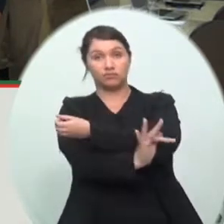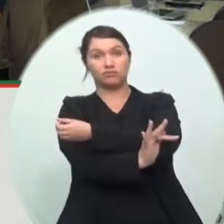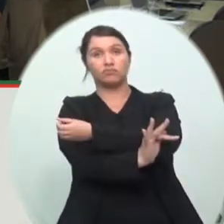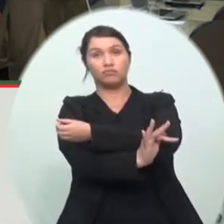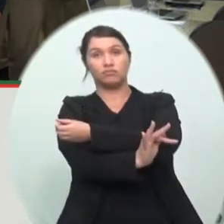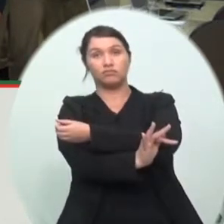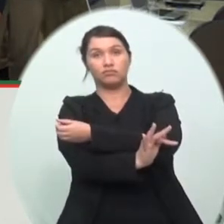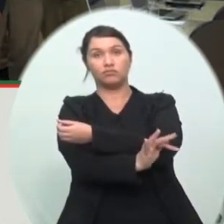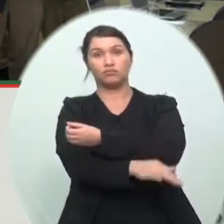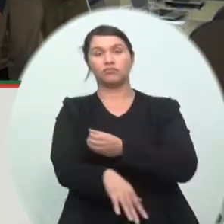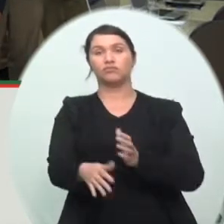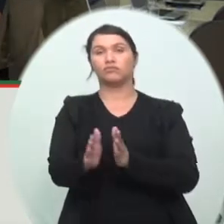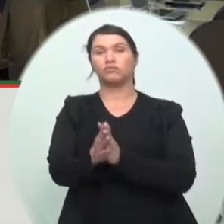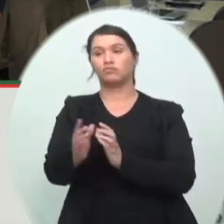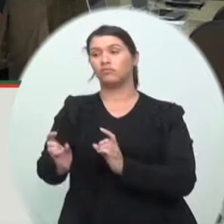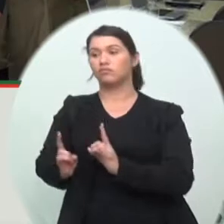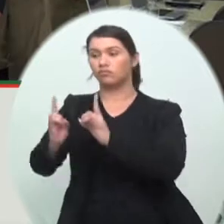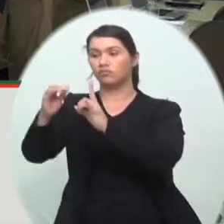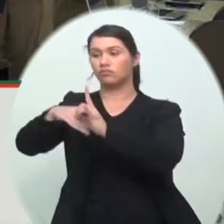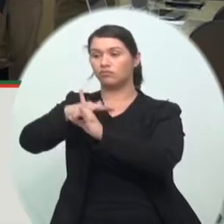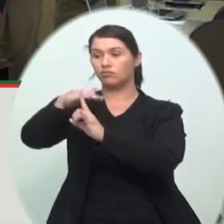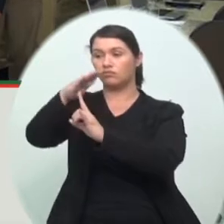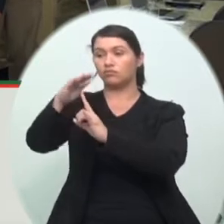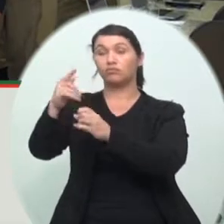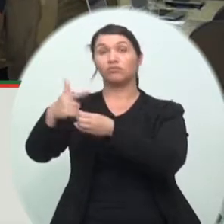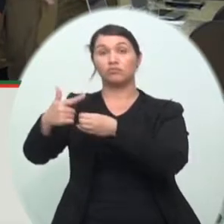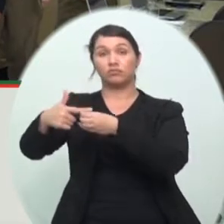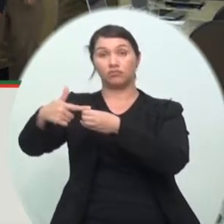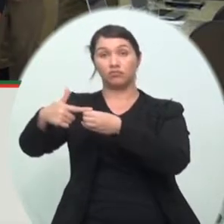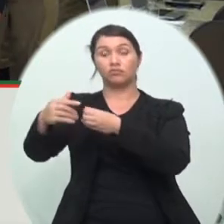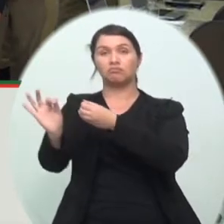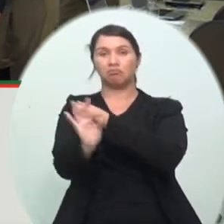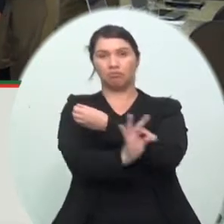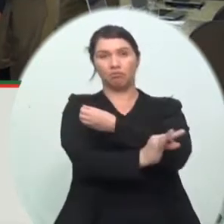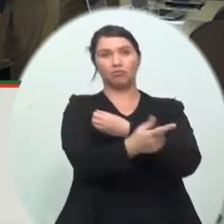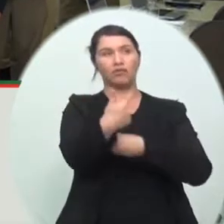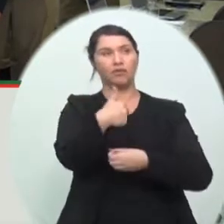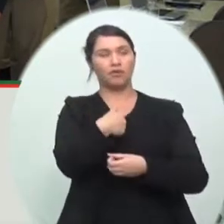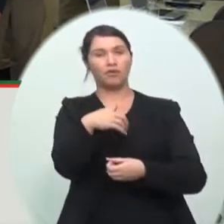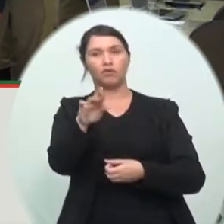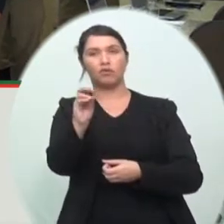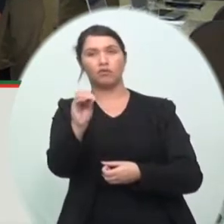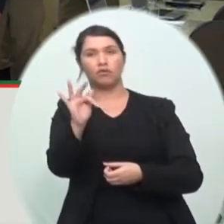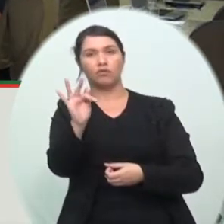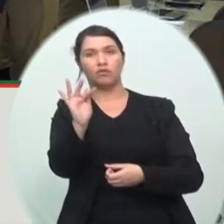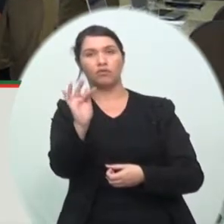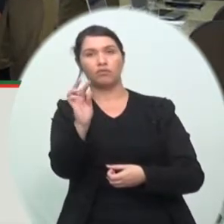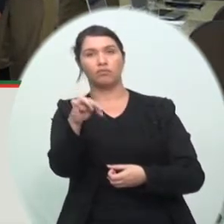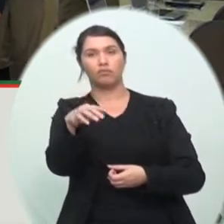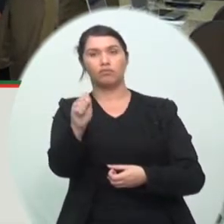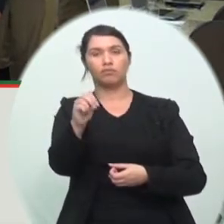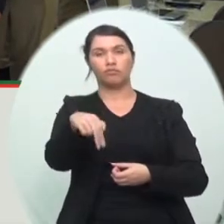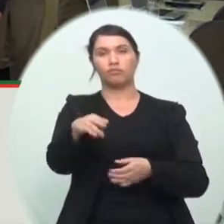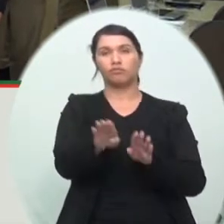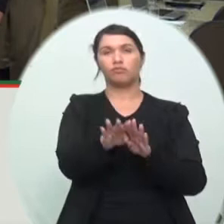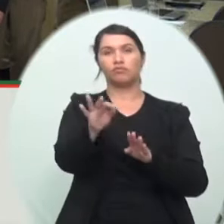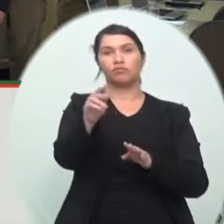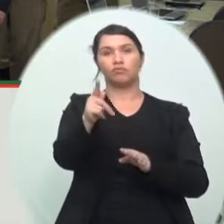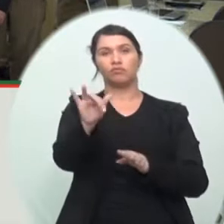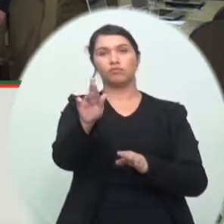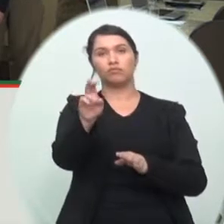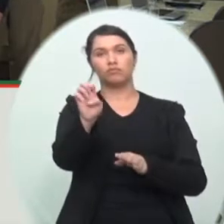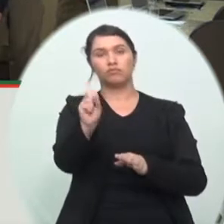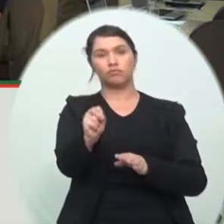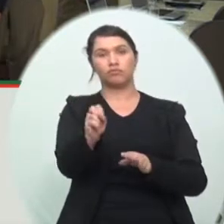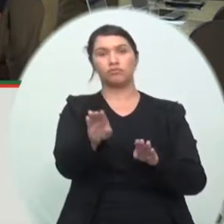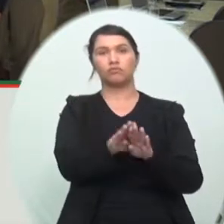o apartamento alugado era em Tubarão. Eu, o Hoffman, o Pires e o falecido Santos Júnior. Por